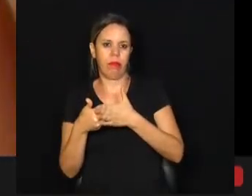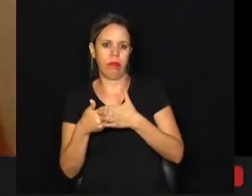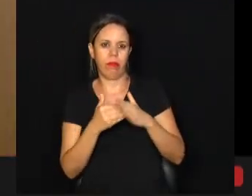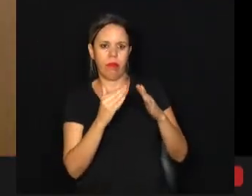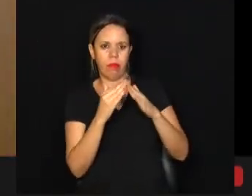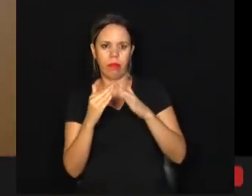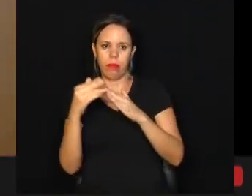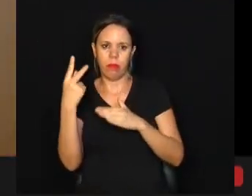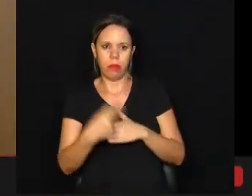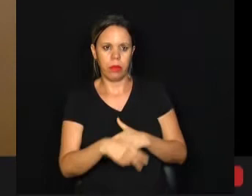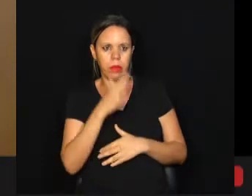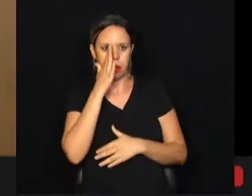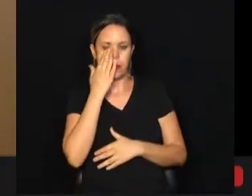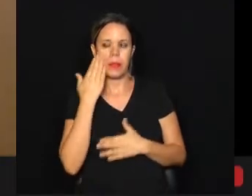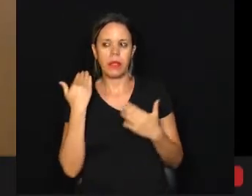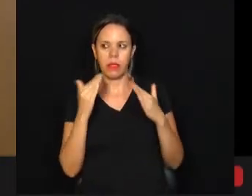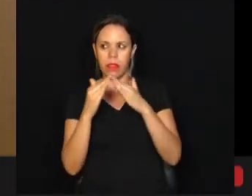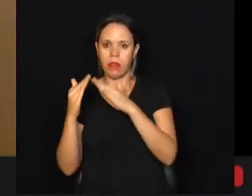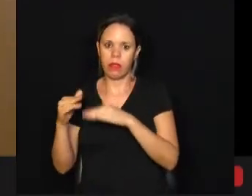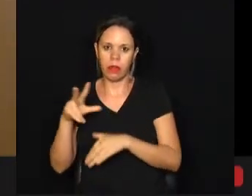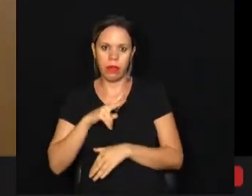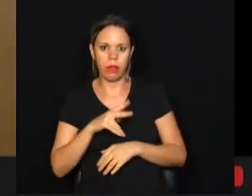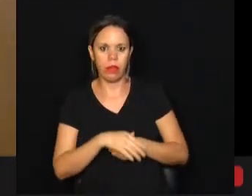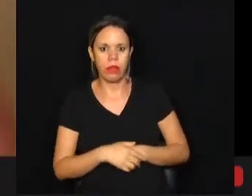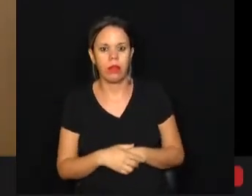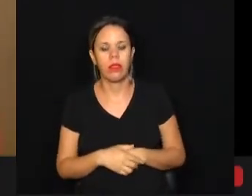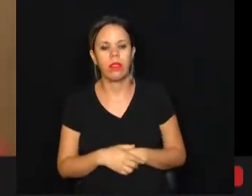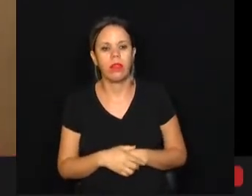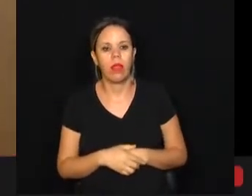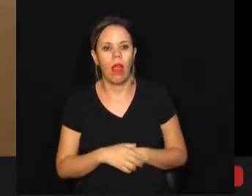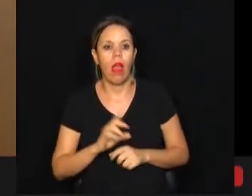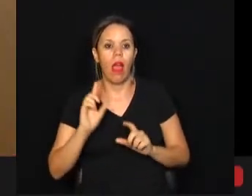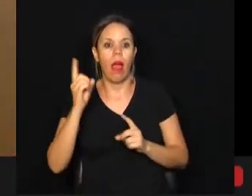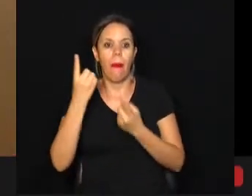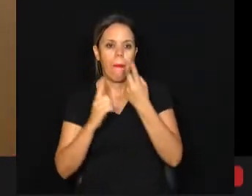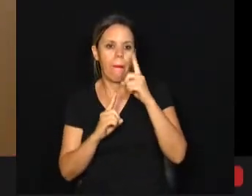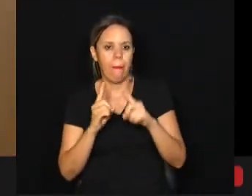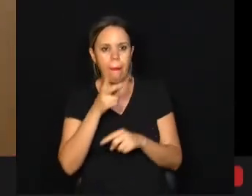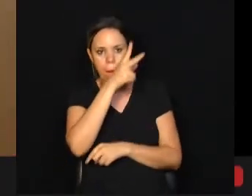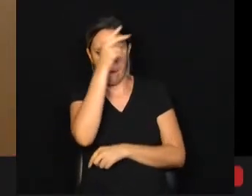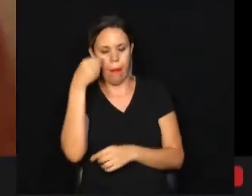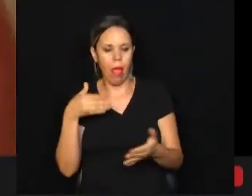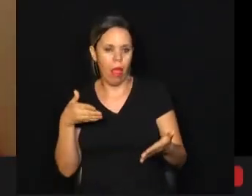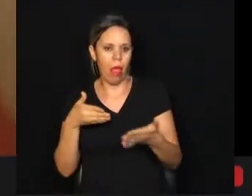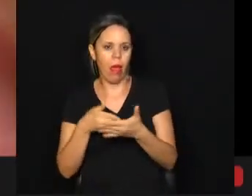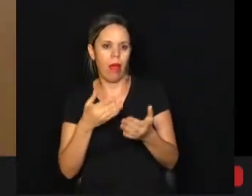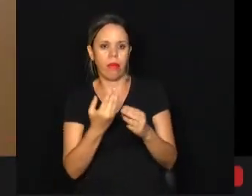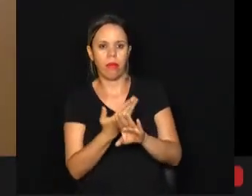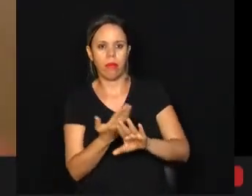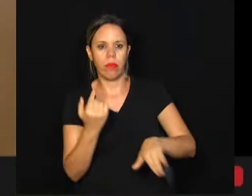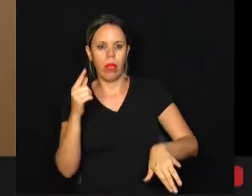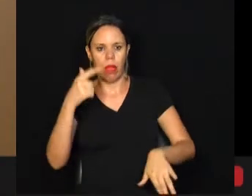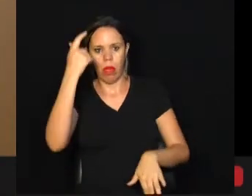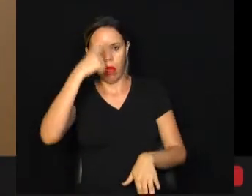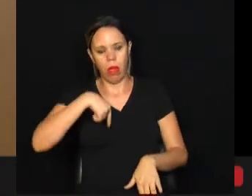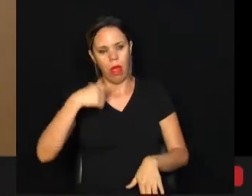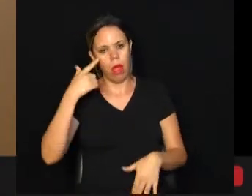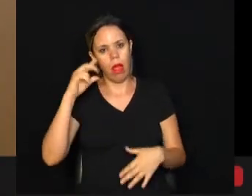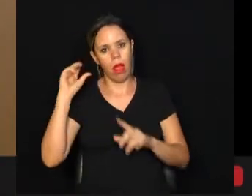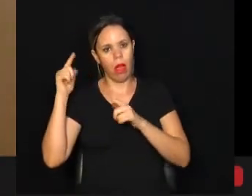sua casa, nas propriedades privadas. O fato dela ser popular é justamente uma ruptura naquilo que é o